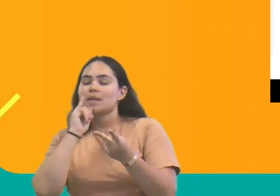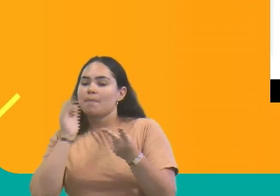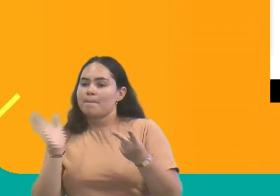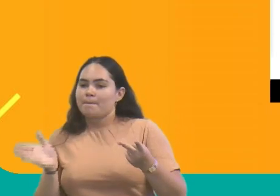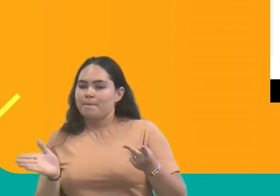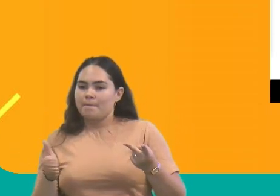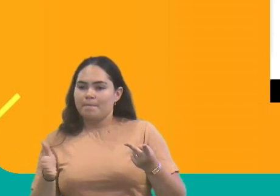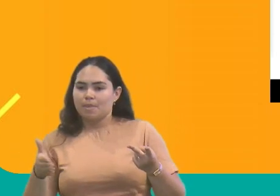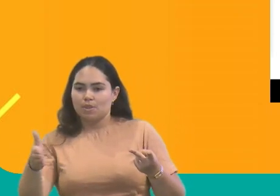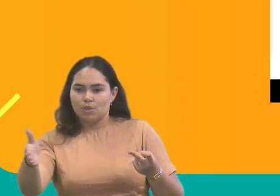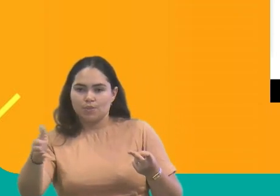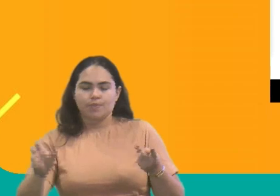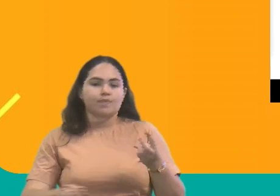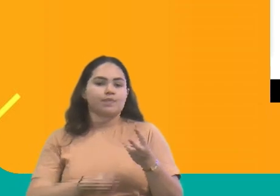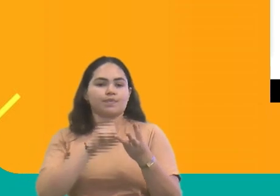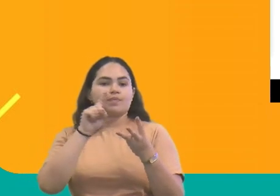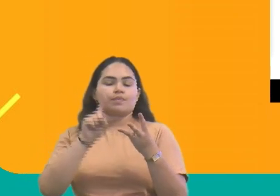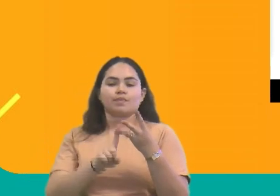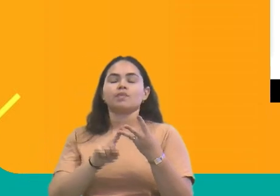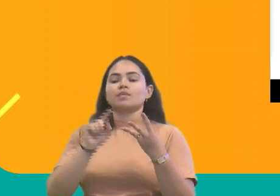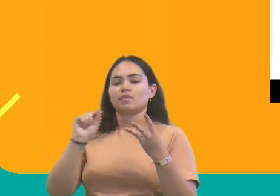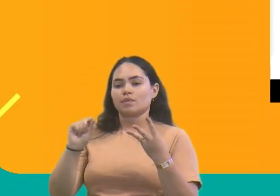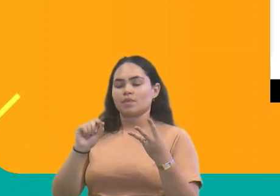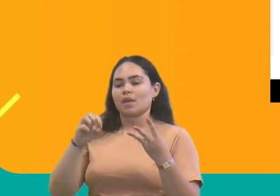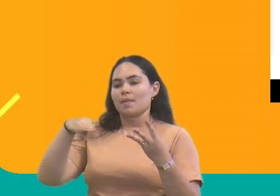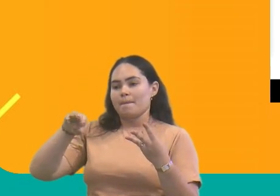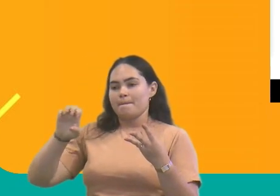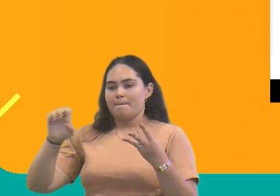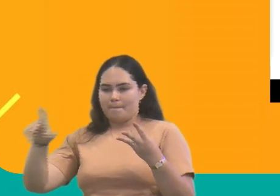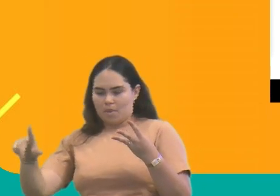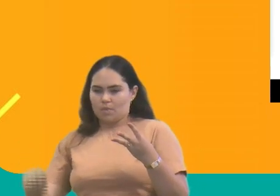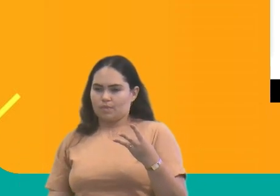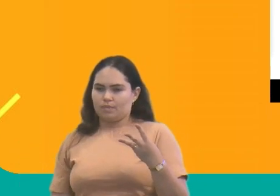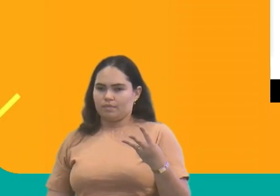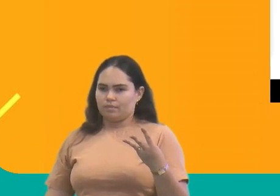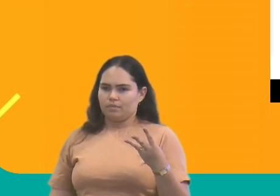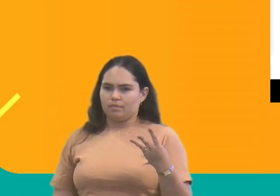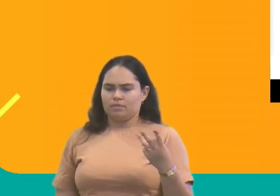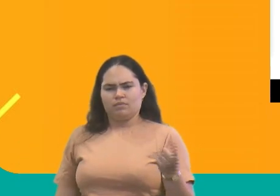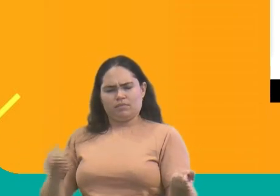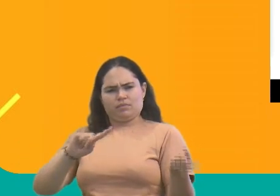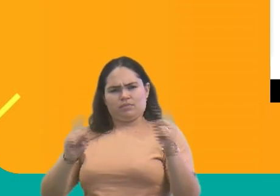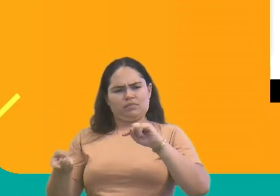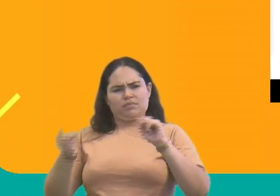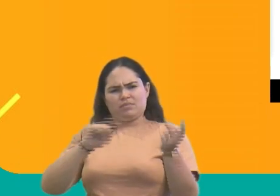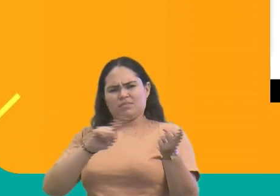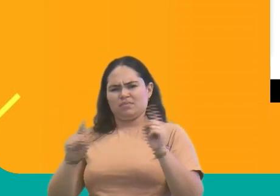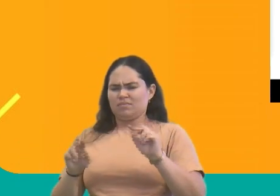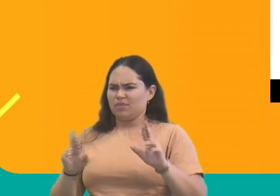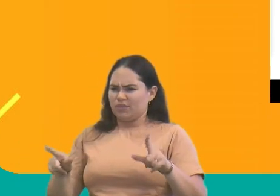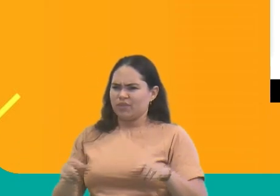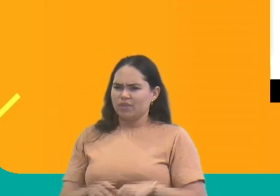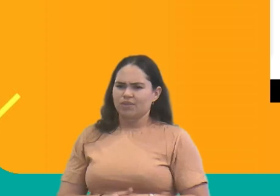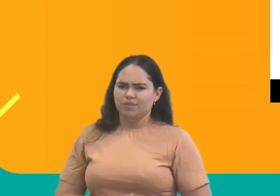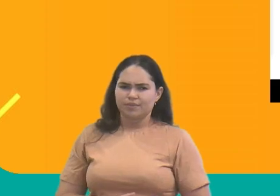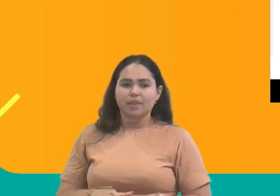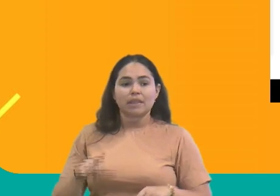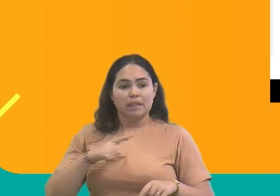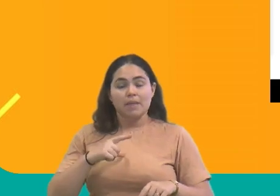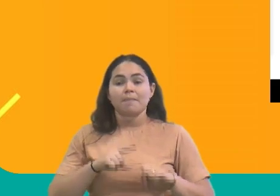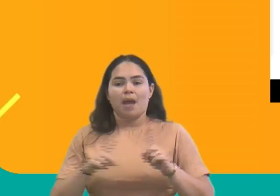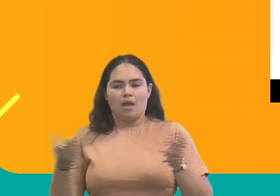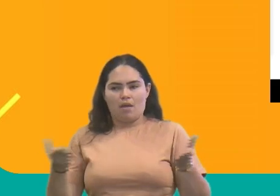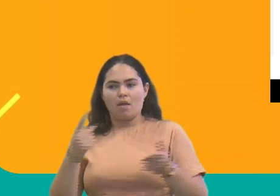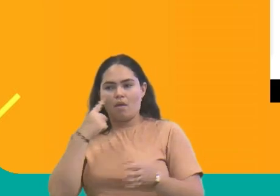peixe, e proteína, mel. Essas dietas estão meio estranhas, não estão? Mas a gente